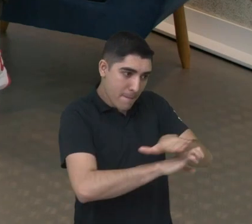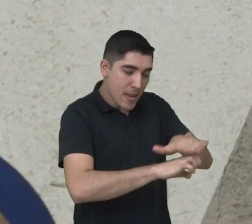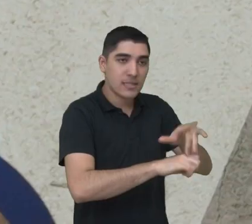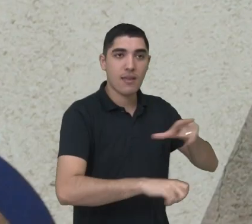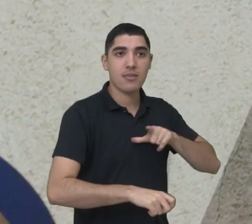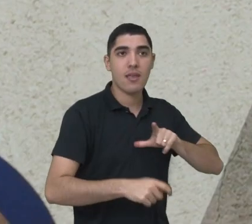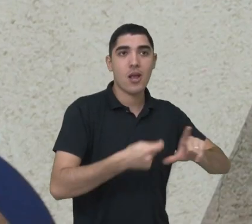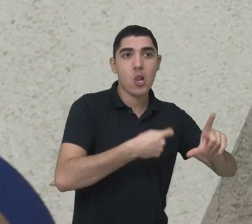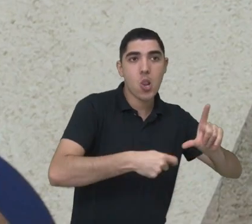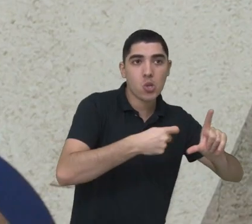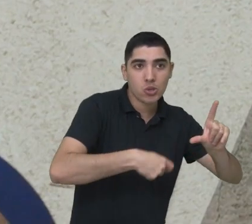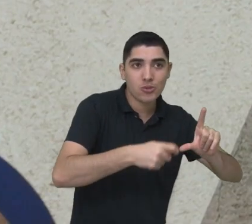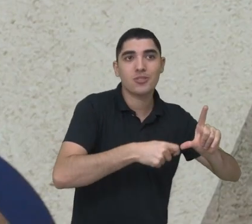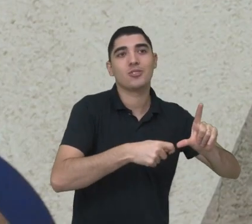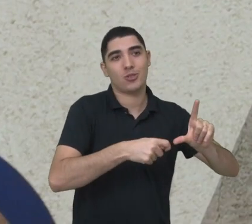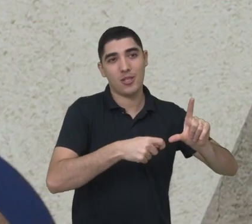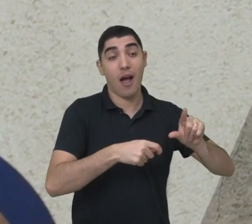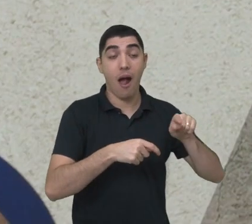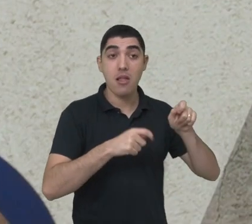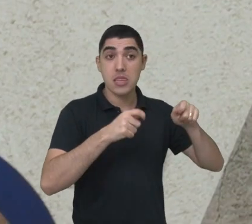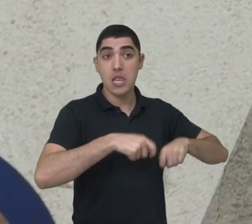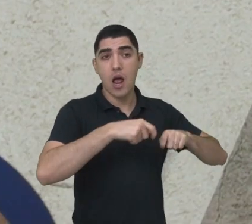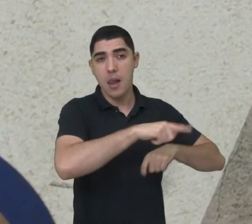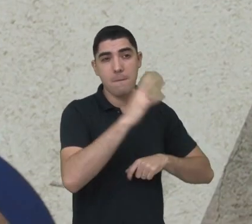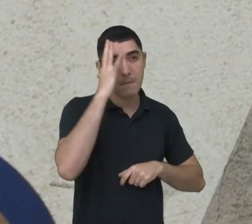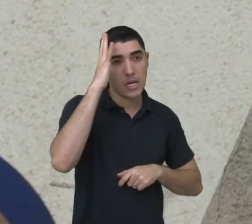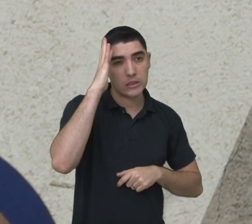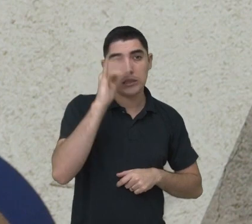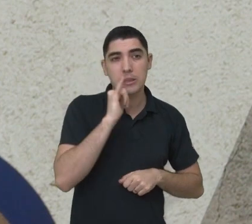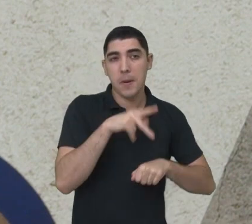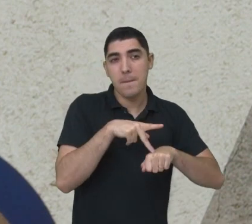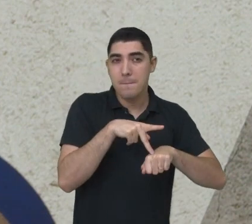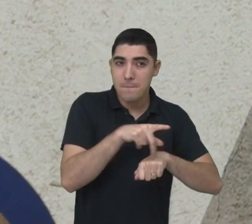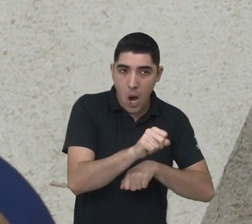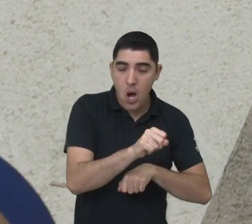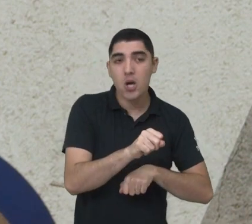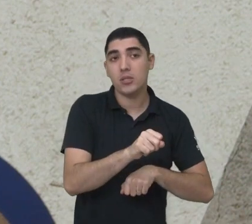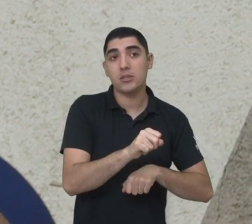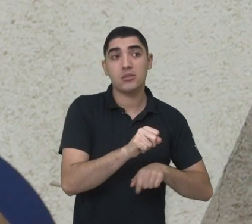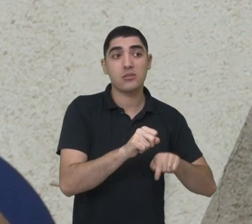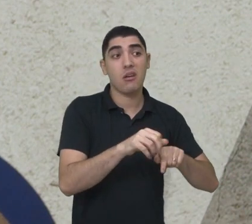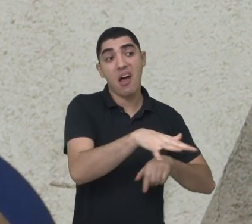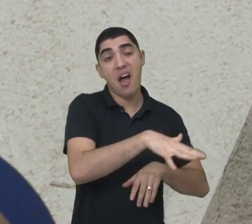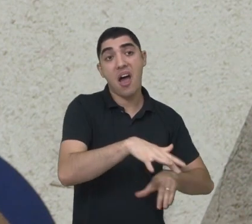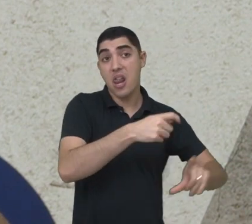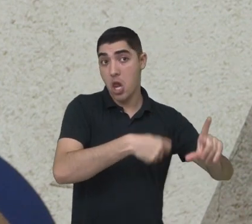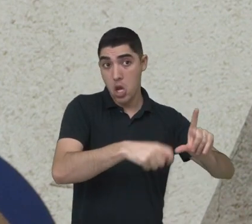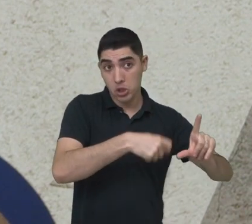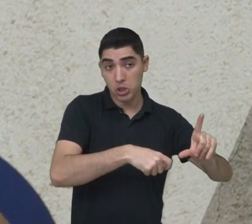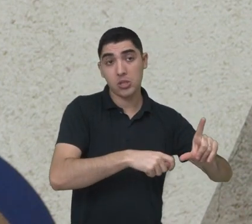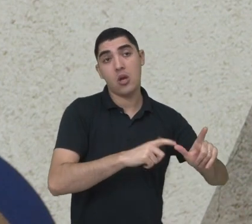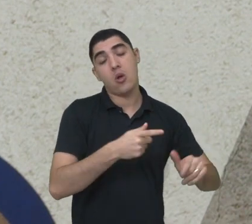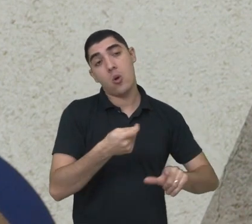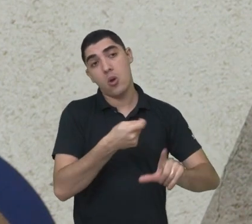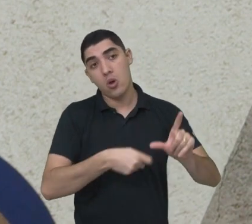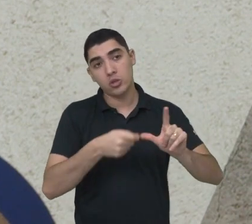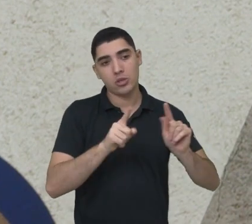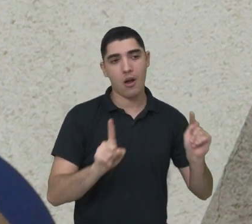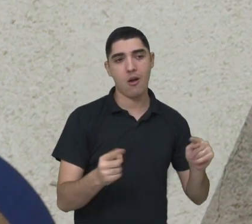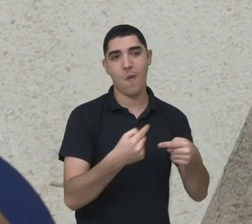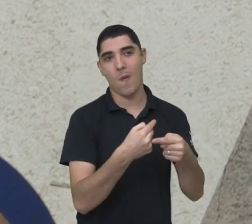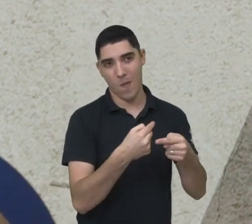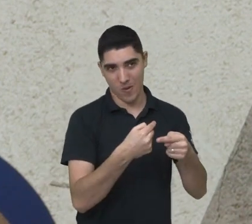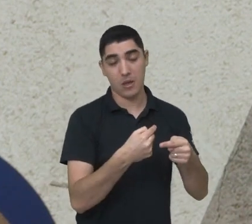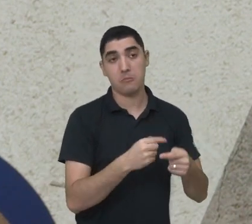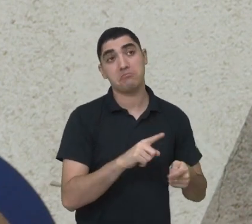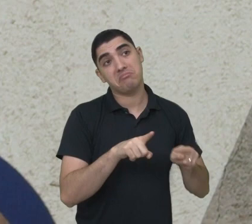a logística lá, ele pode, né, pensar numa pós-graduação lá na frente na área de logística, logística reversa, essa